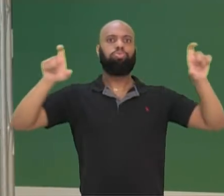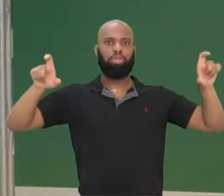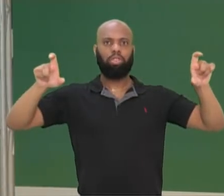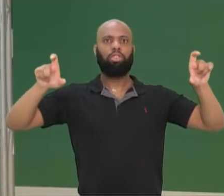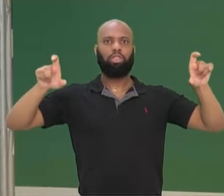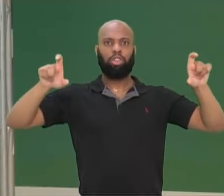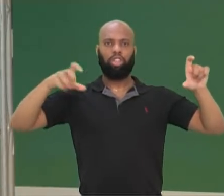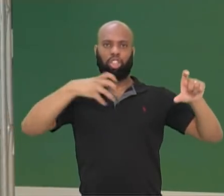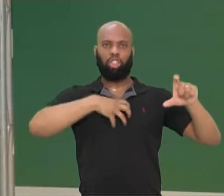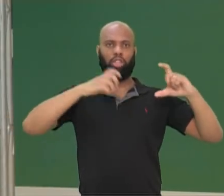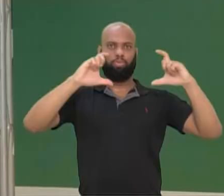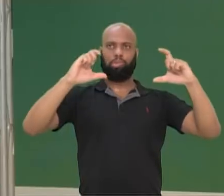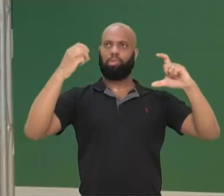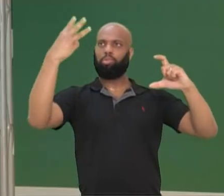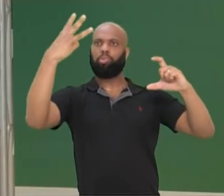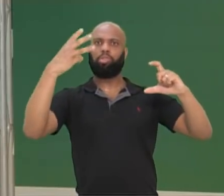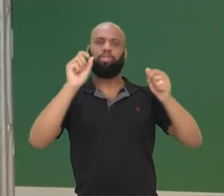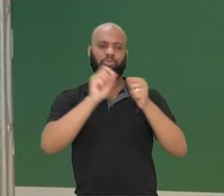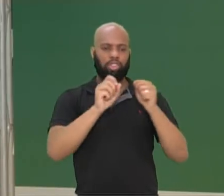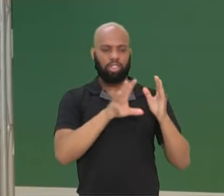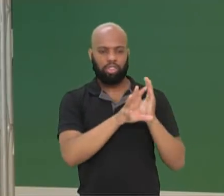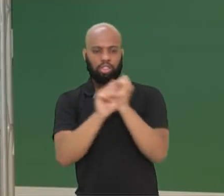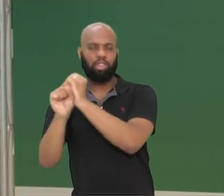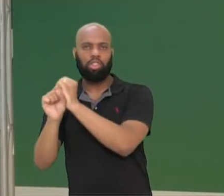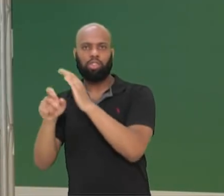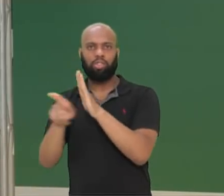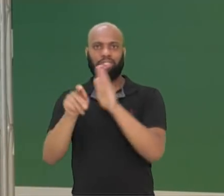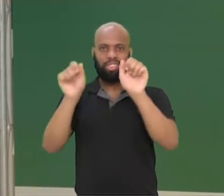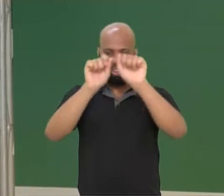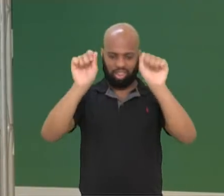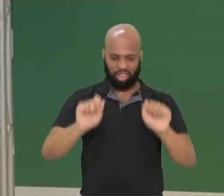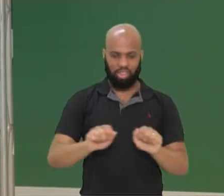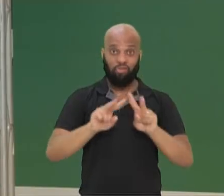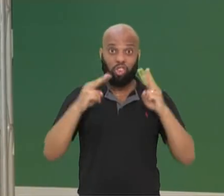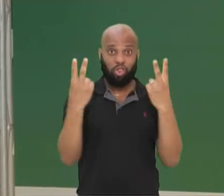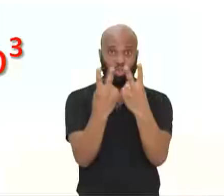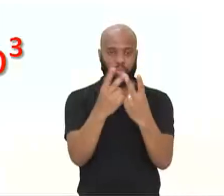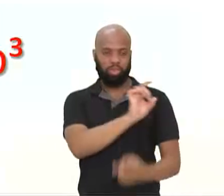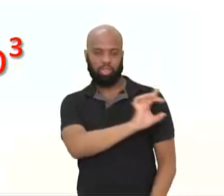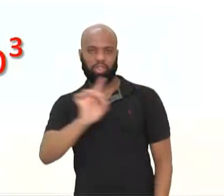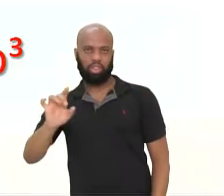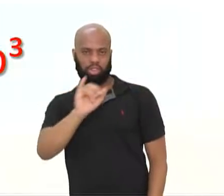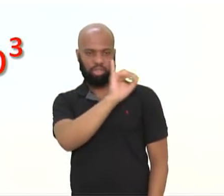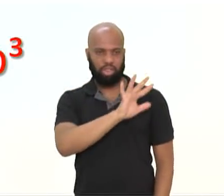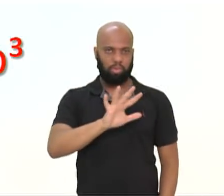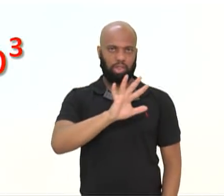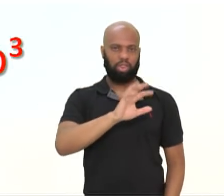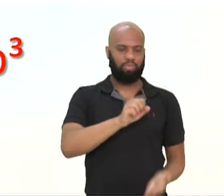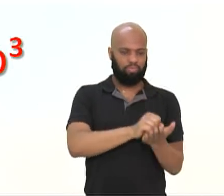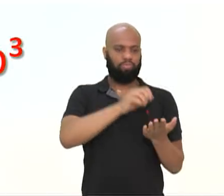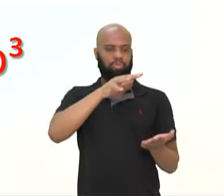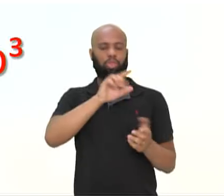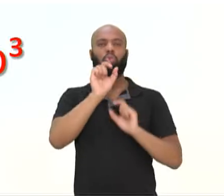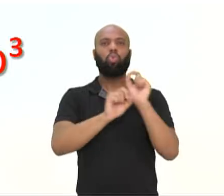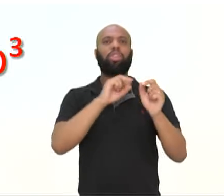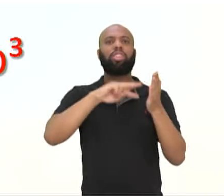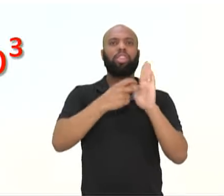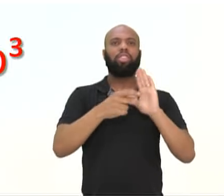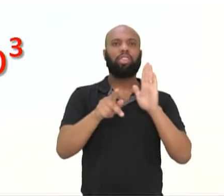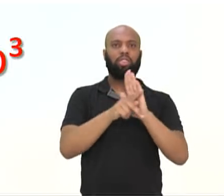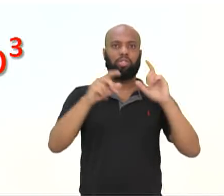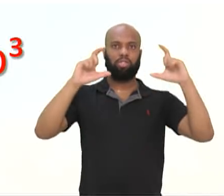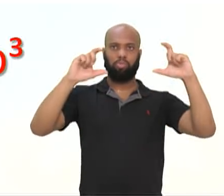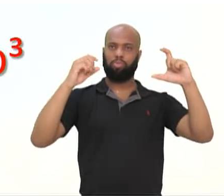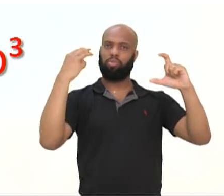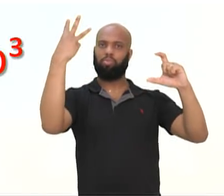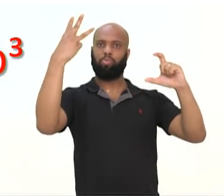calculando o volume de cada figura. Então, o que vai ser o cubo da soma? Vamos relembrar a fórmula?